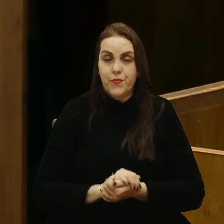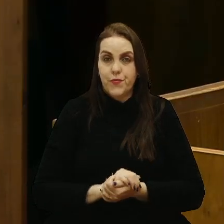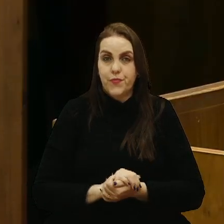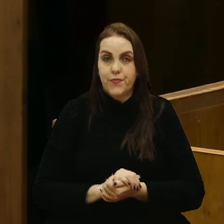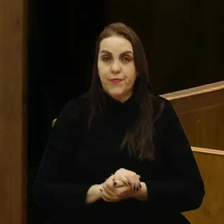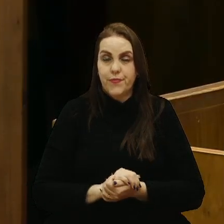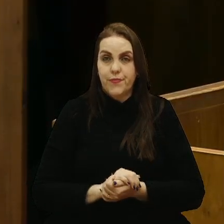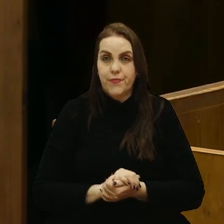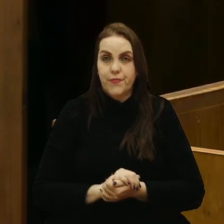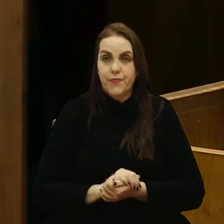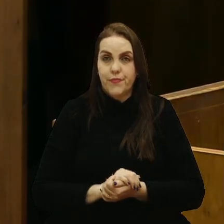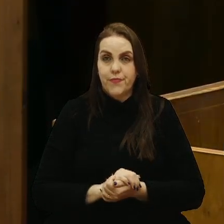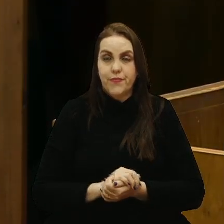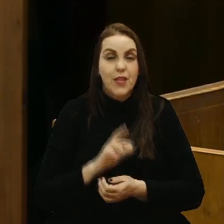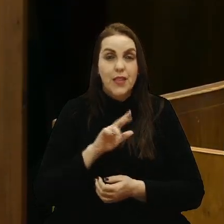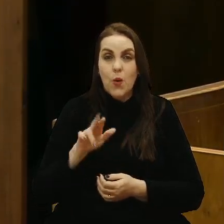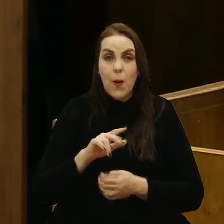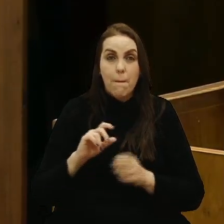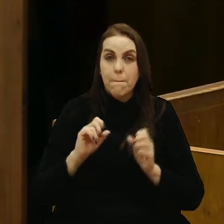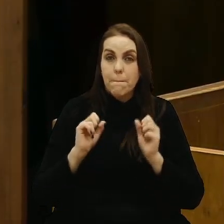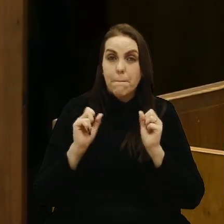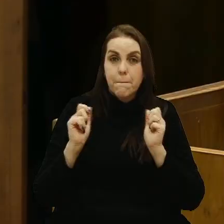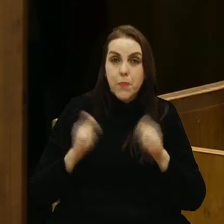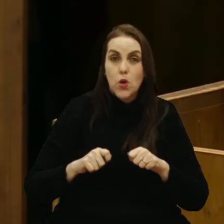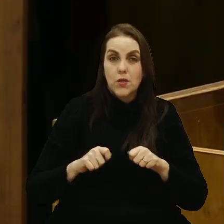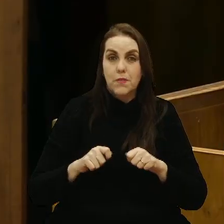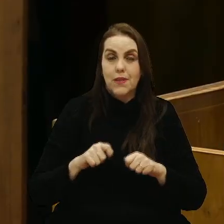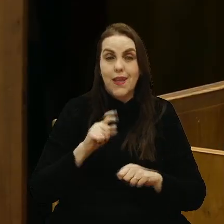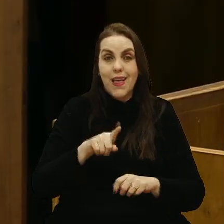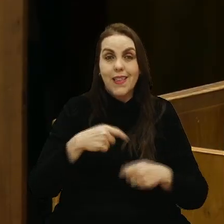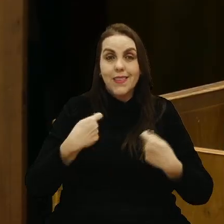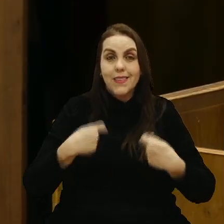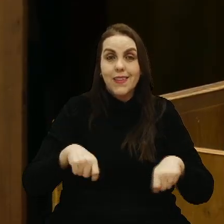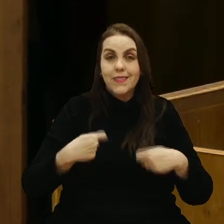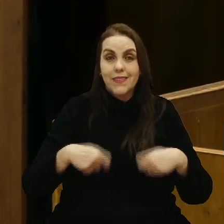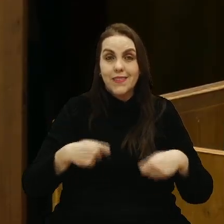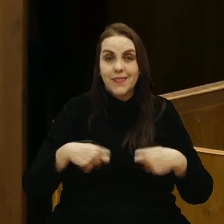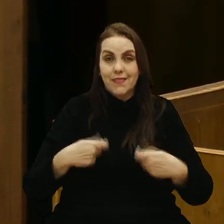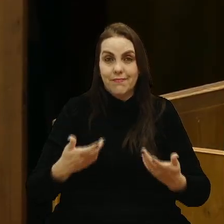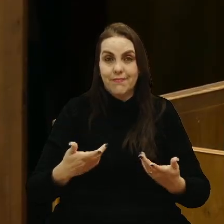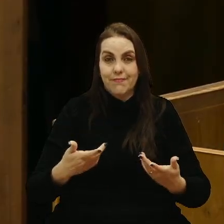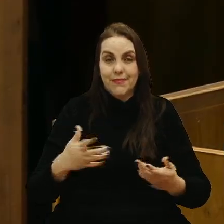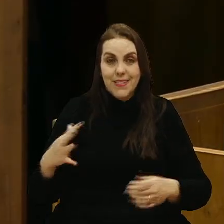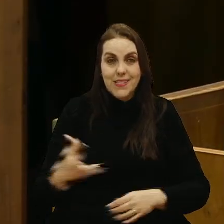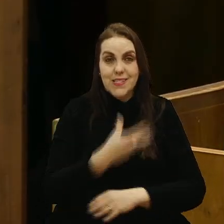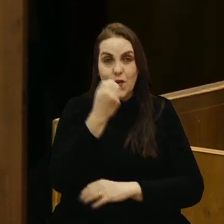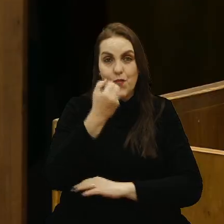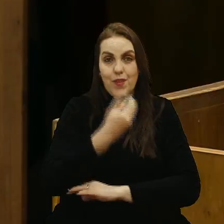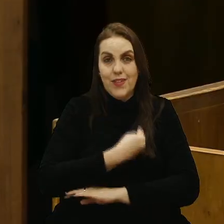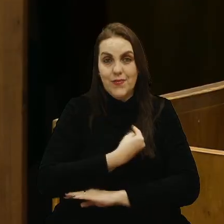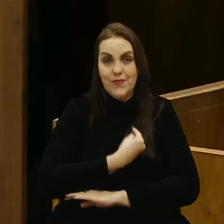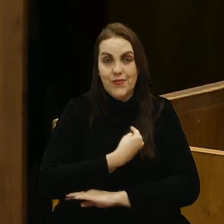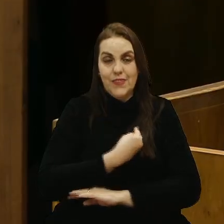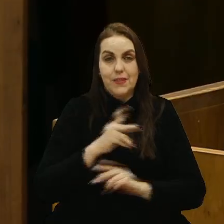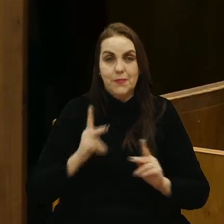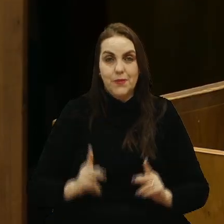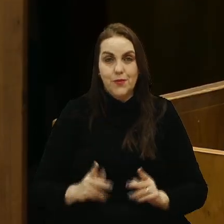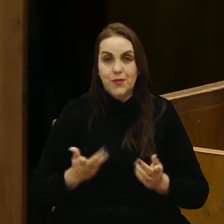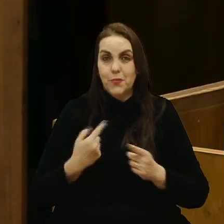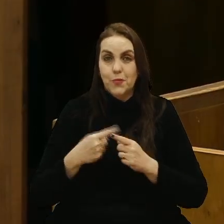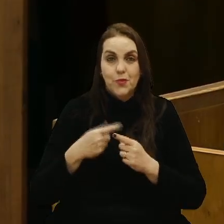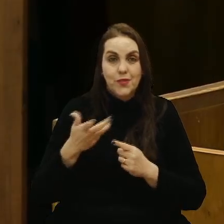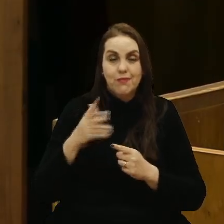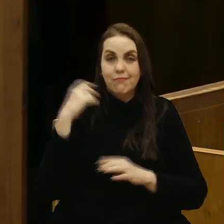E essa não é uma possibilidade, essa é uma necessidade diante da